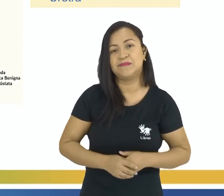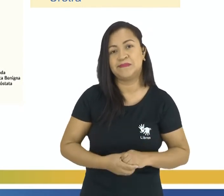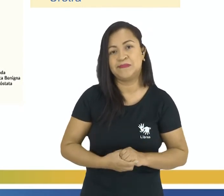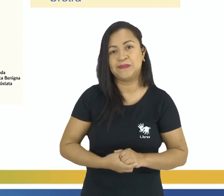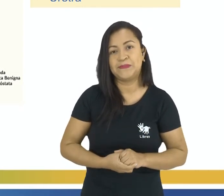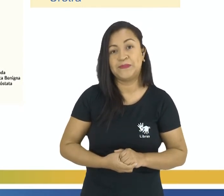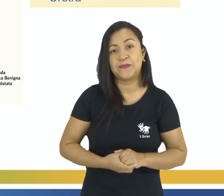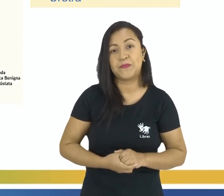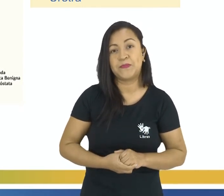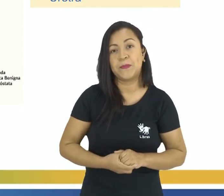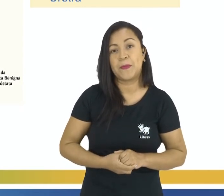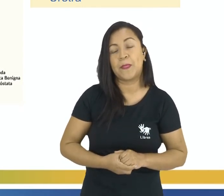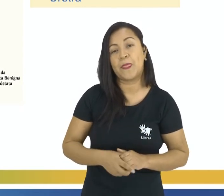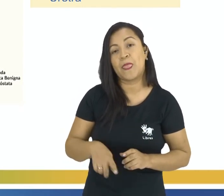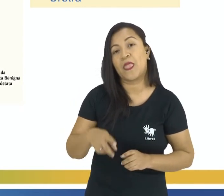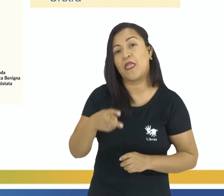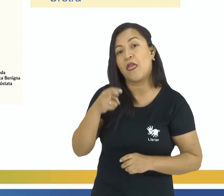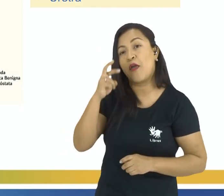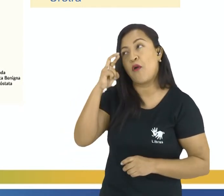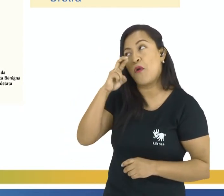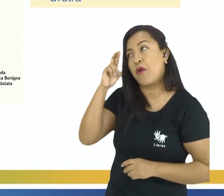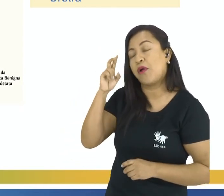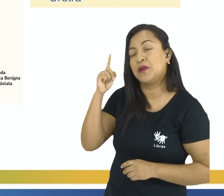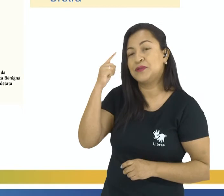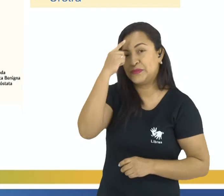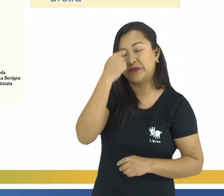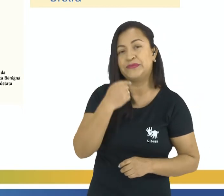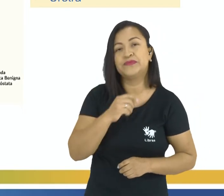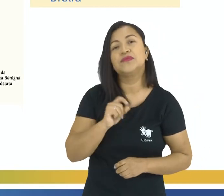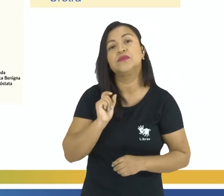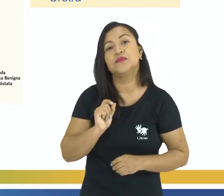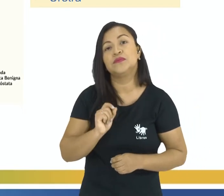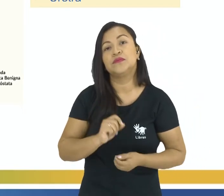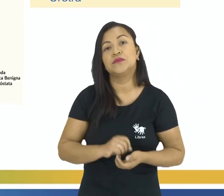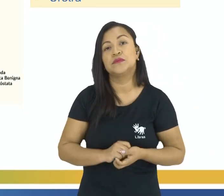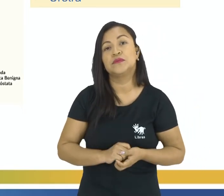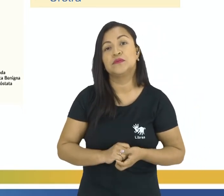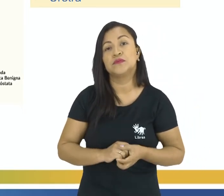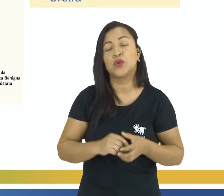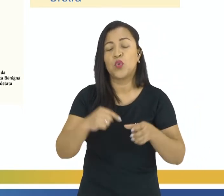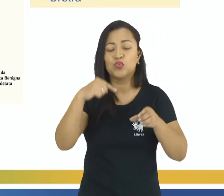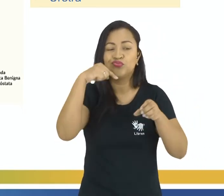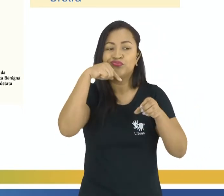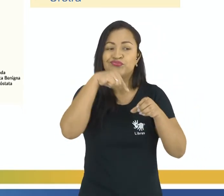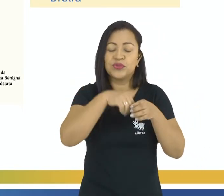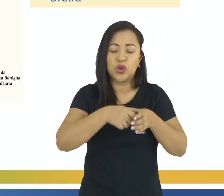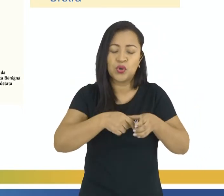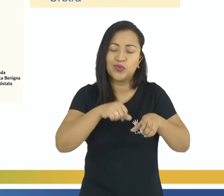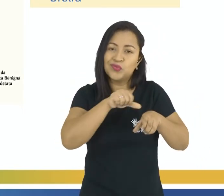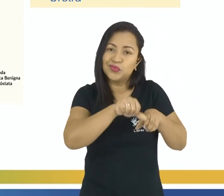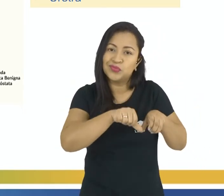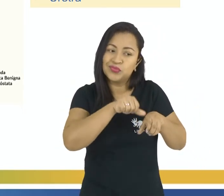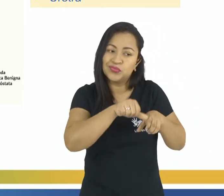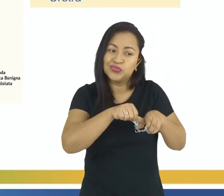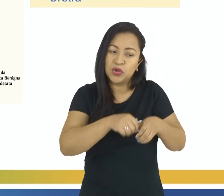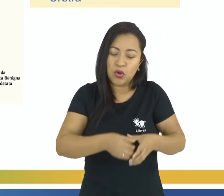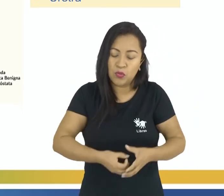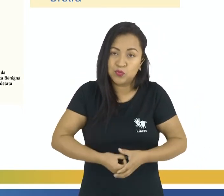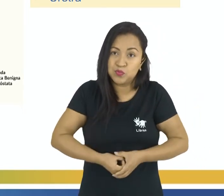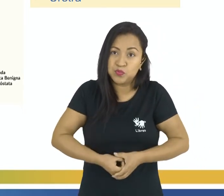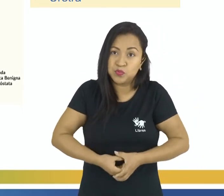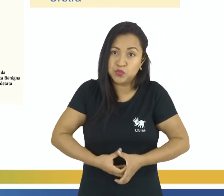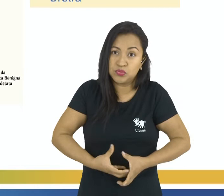O que eu quero que vocês observem na imagem é que dentro, no interior da próstata, passa a uretra. Então, uma